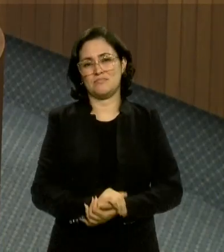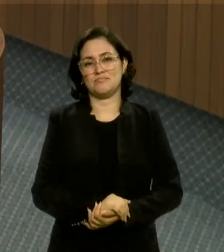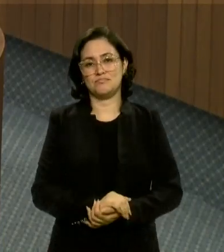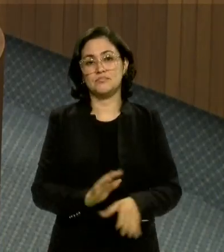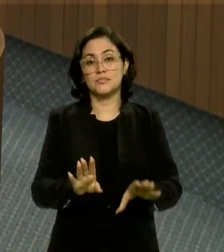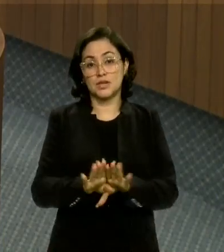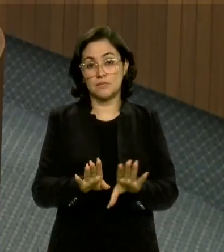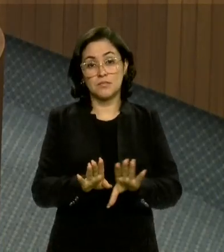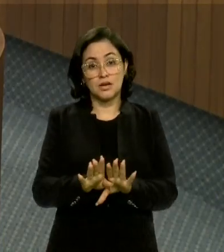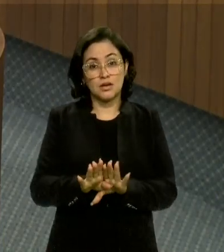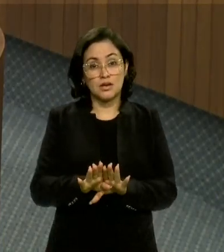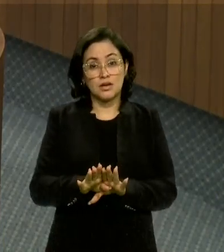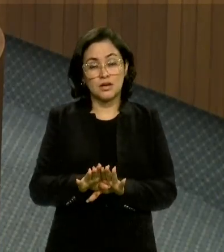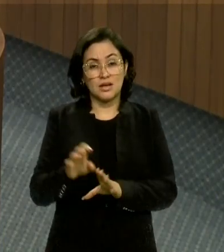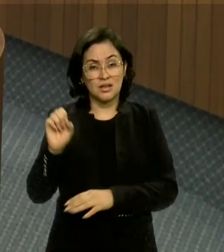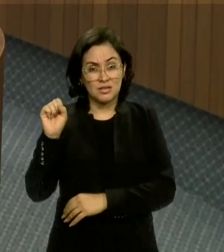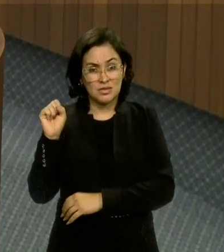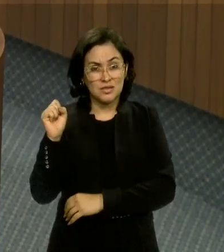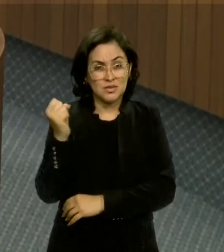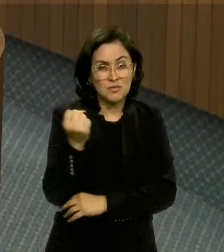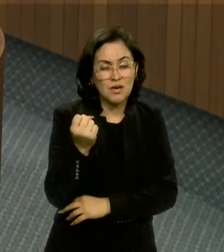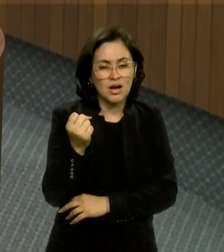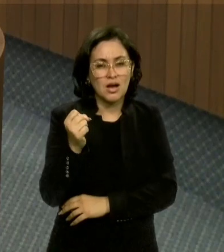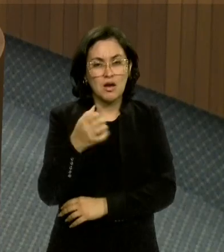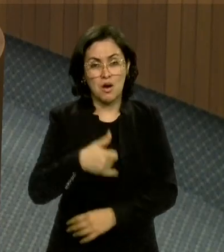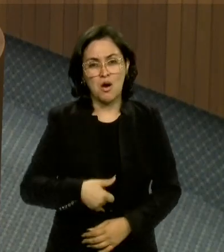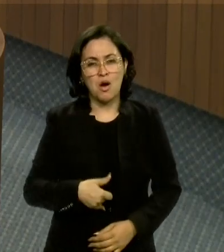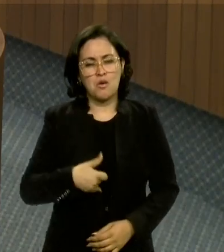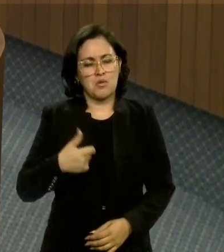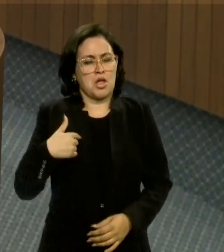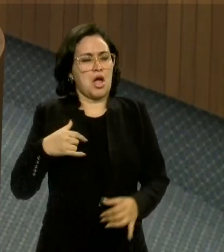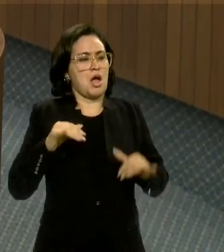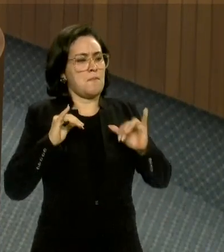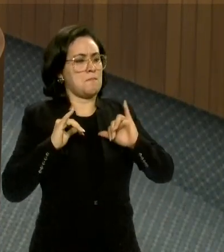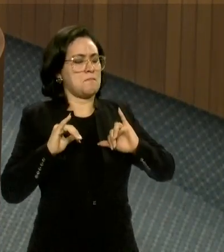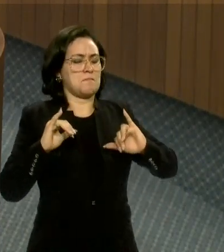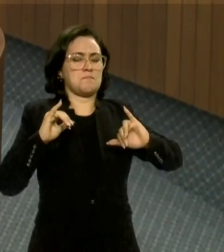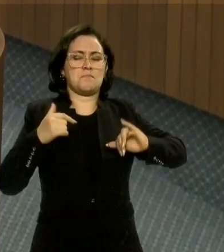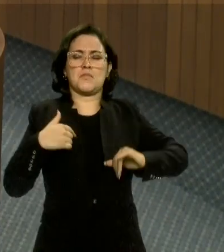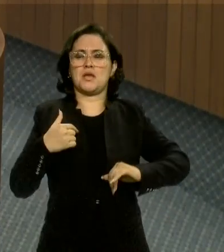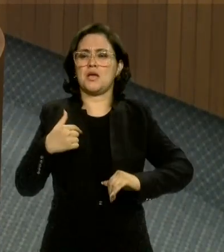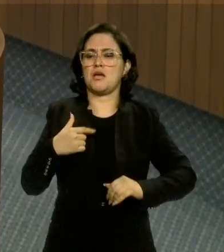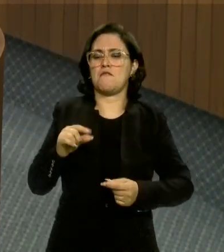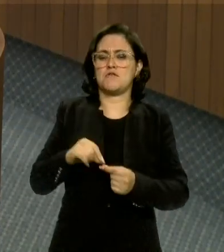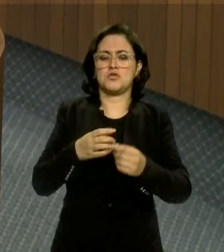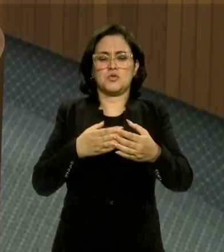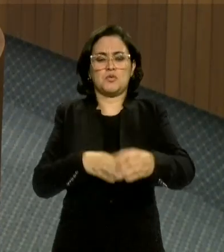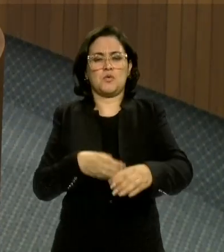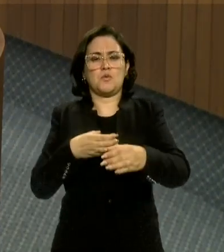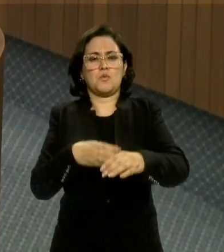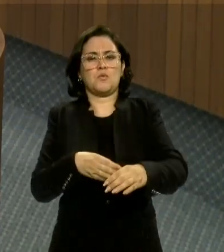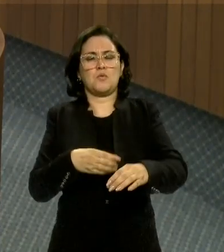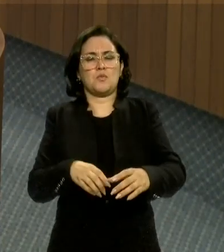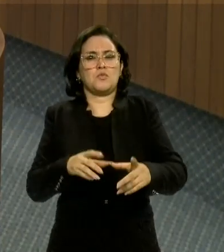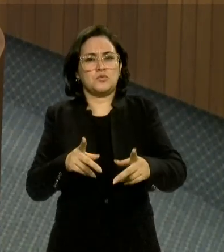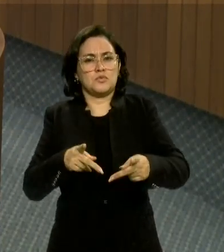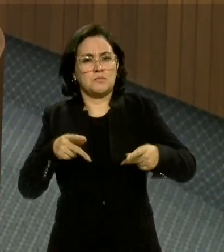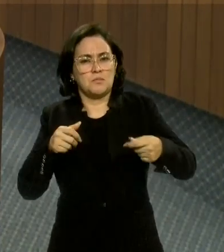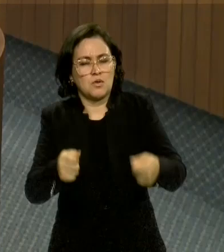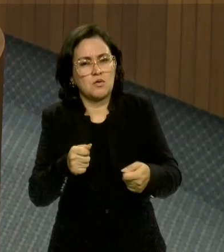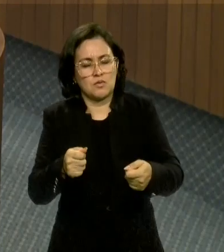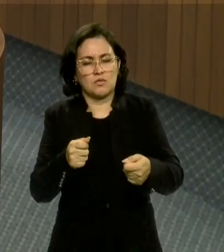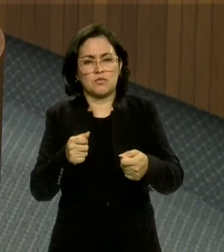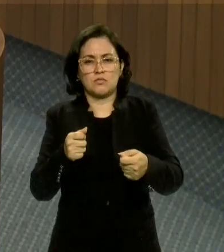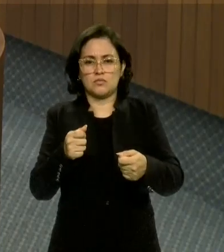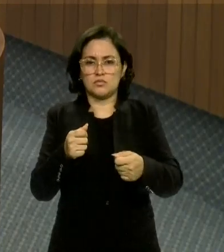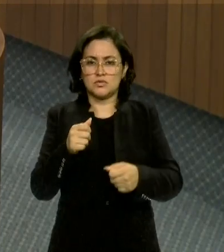PROCON. 51 vagas. Tem mais de 300 comissionados na chibata pedindo voto para